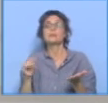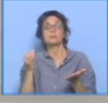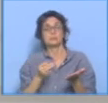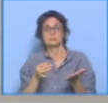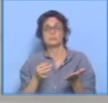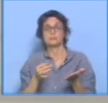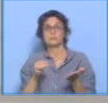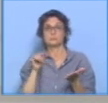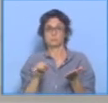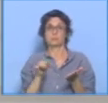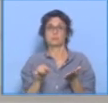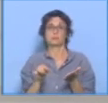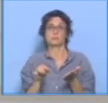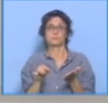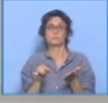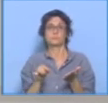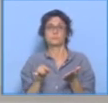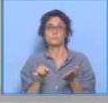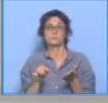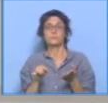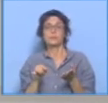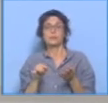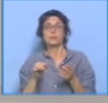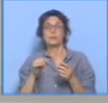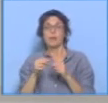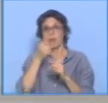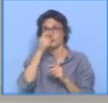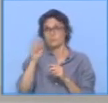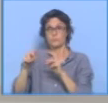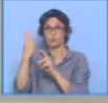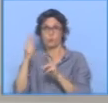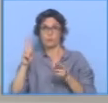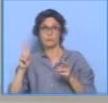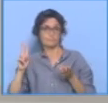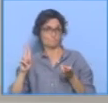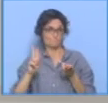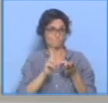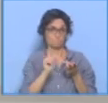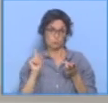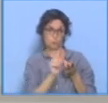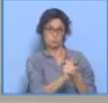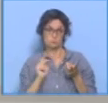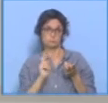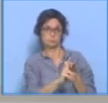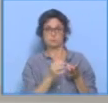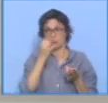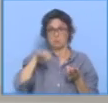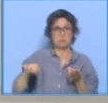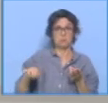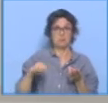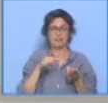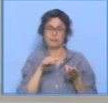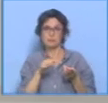é porque tenham passado de lado. Eles, passando de lado do meio morto, na estrada,